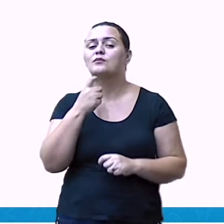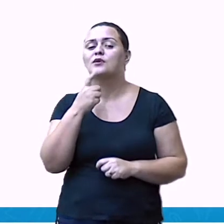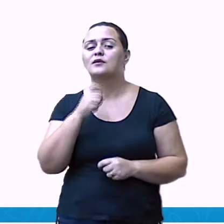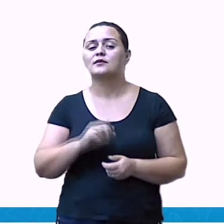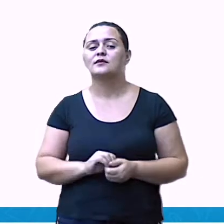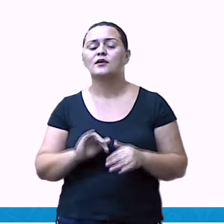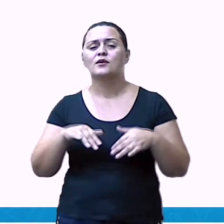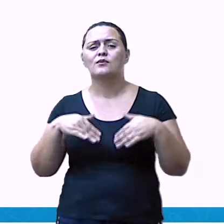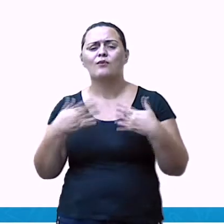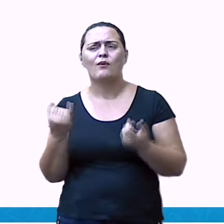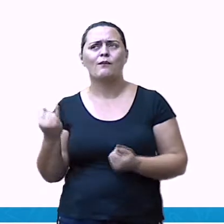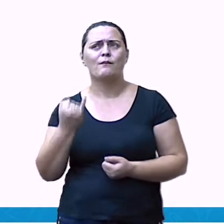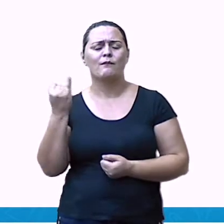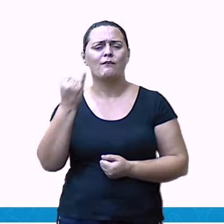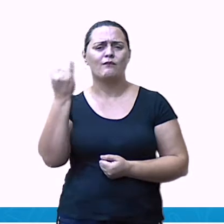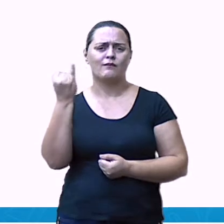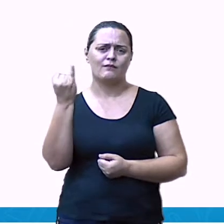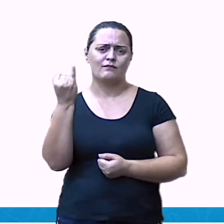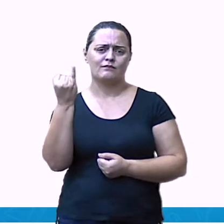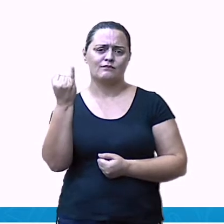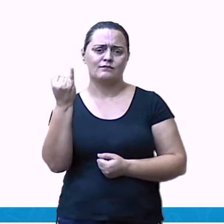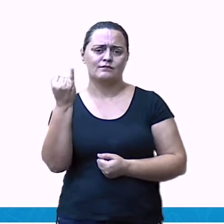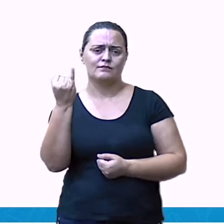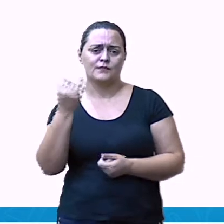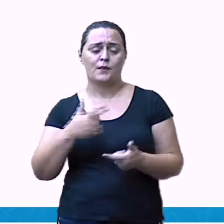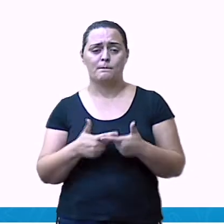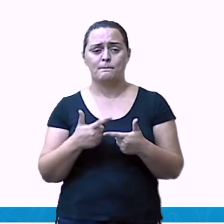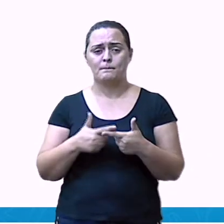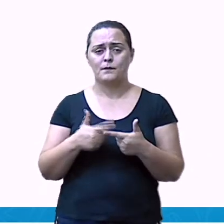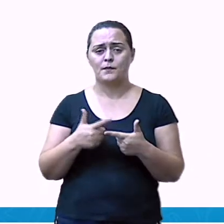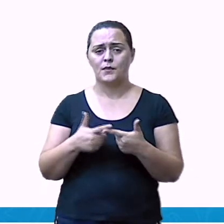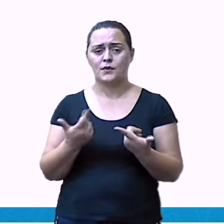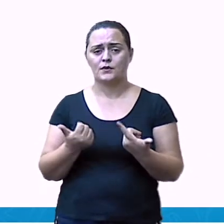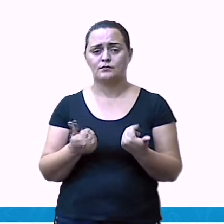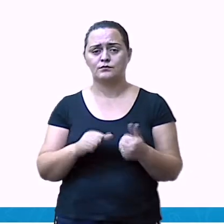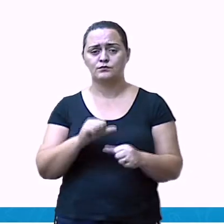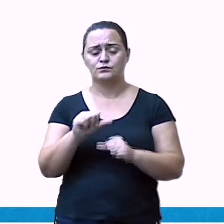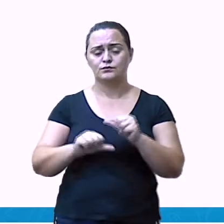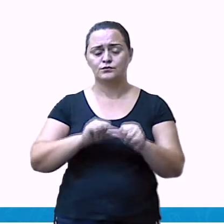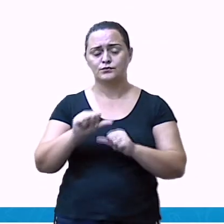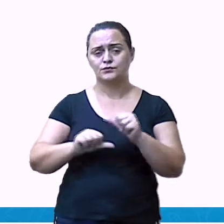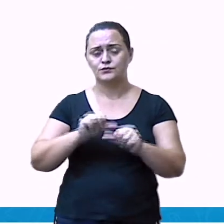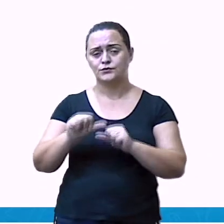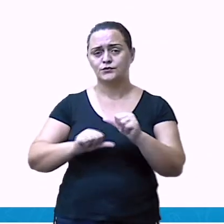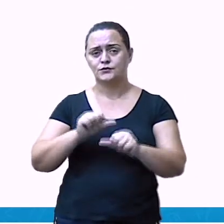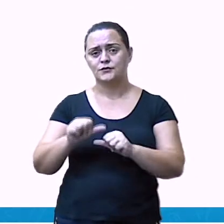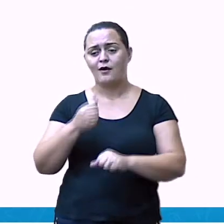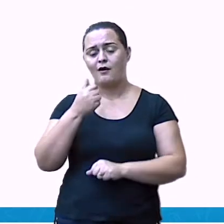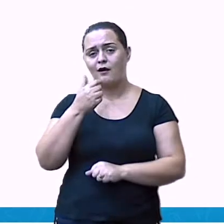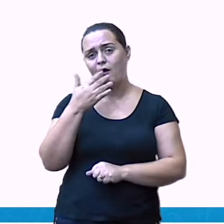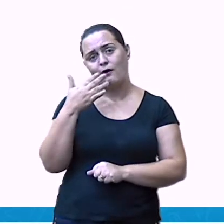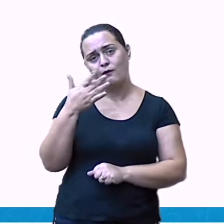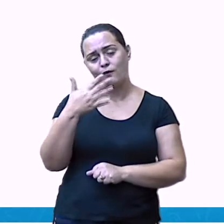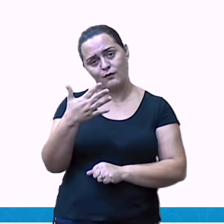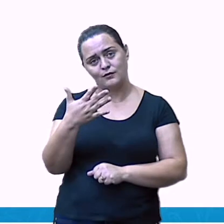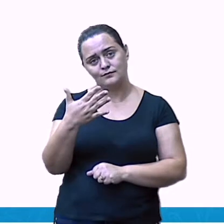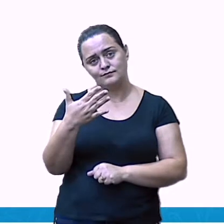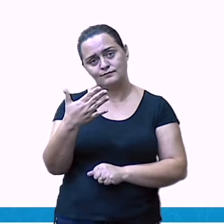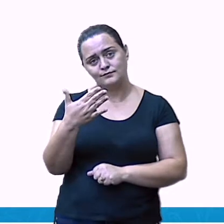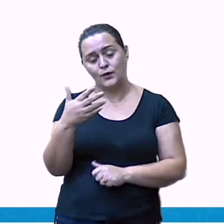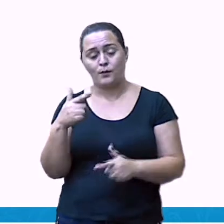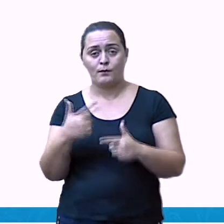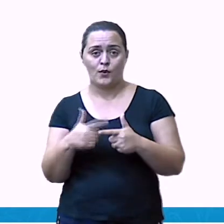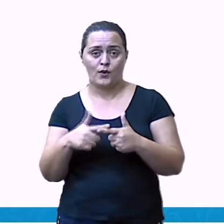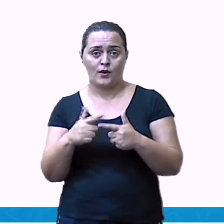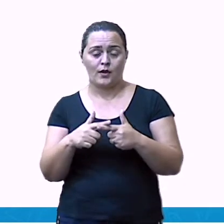a história? Que eles mudam a cor da verdadeira personagem, né? Que é vermelho,